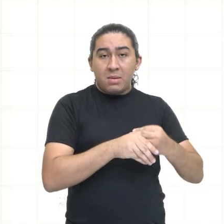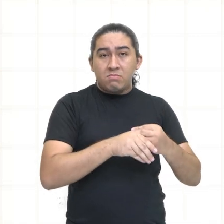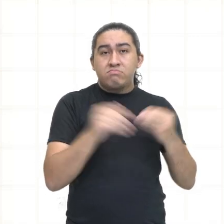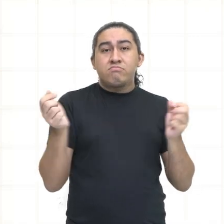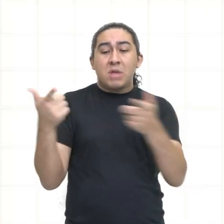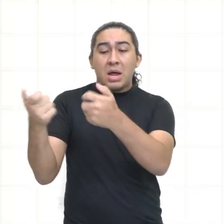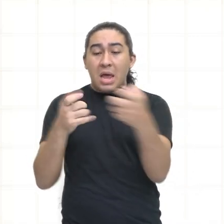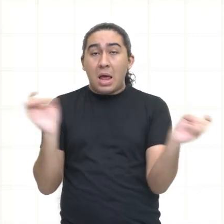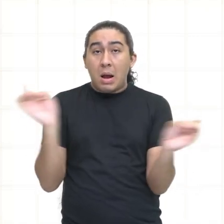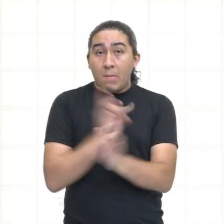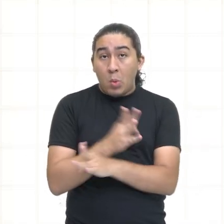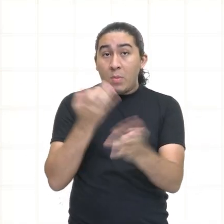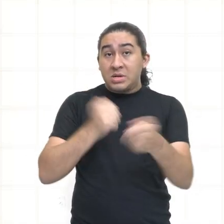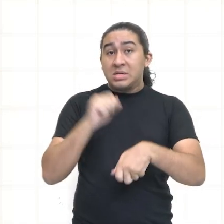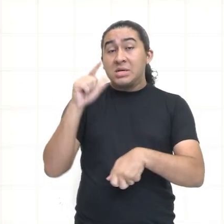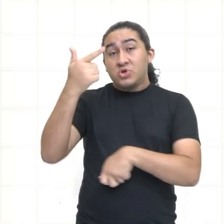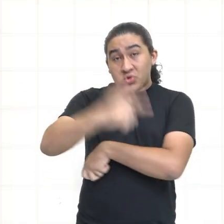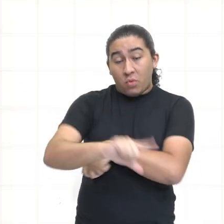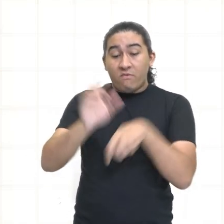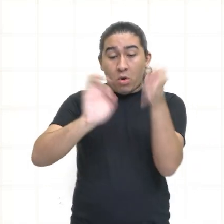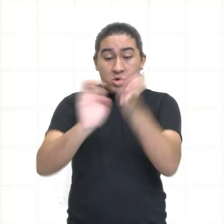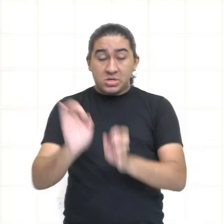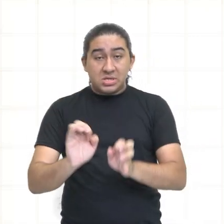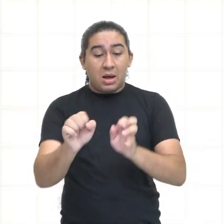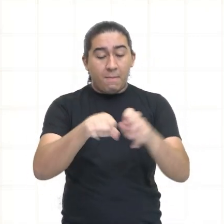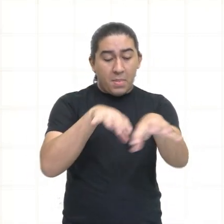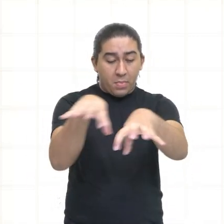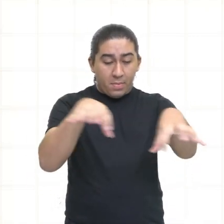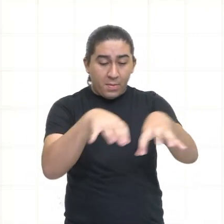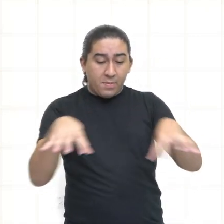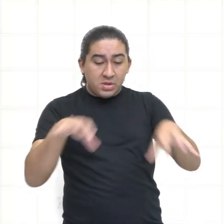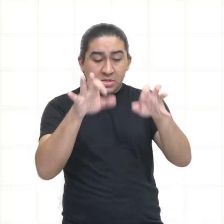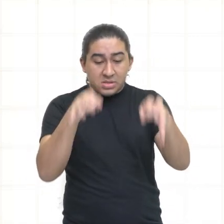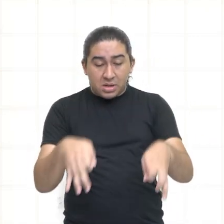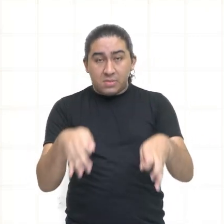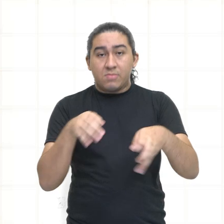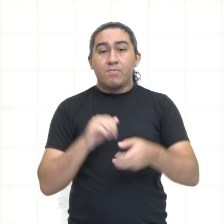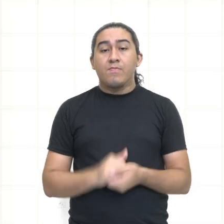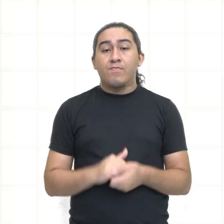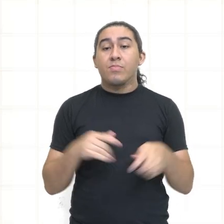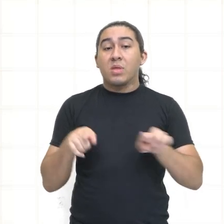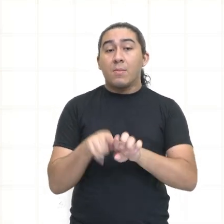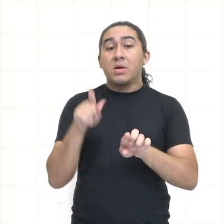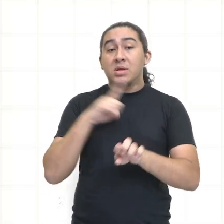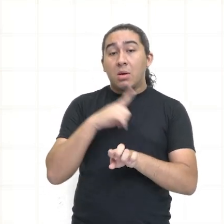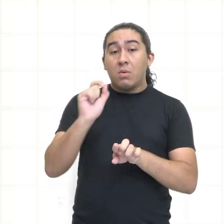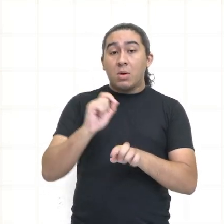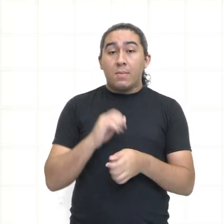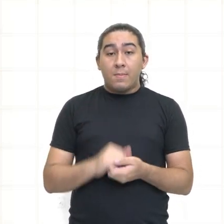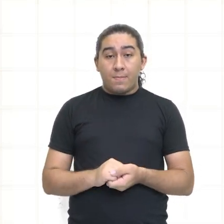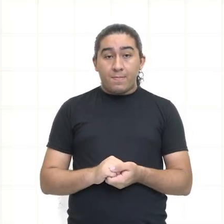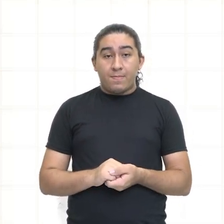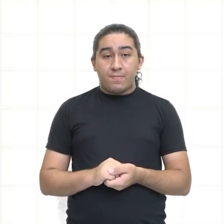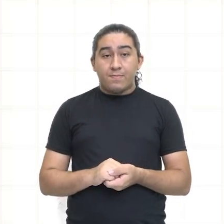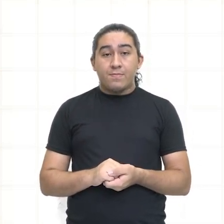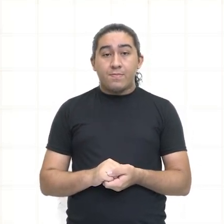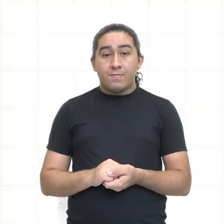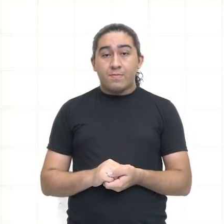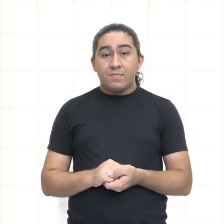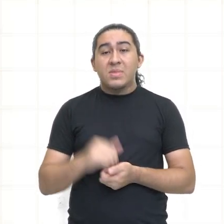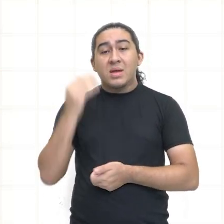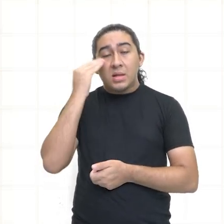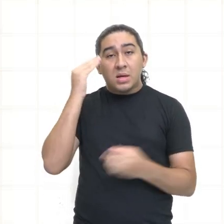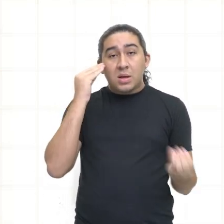acaba a guerra, é preciso fazer essa reorganização política. E também haverá uma coordenação dos